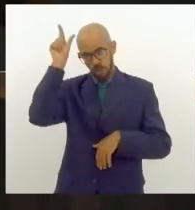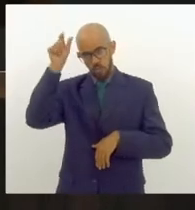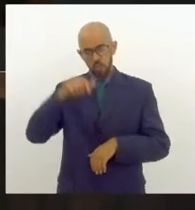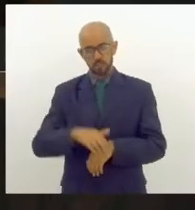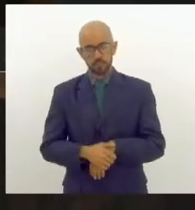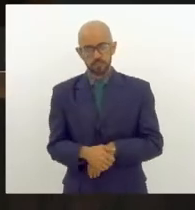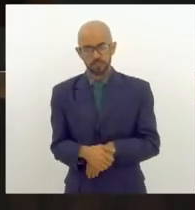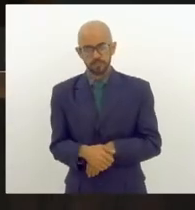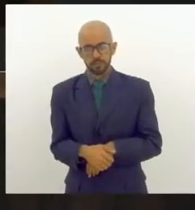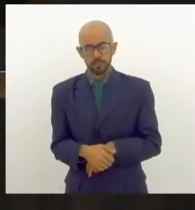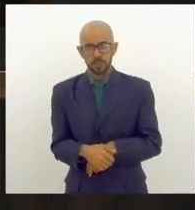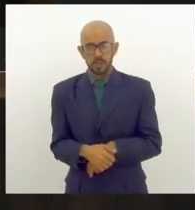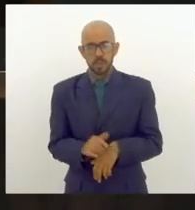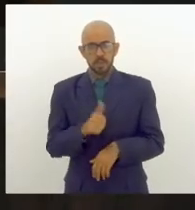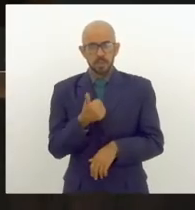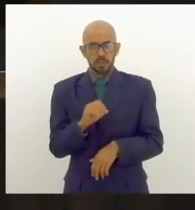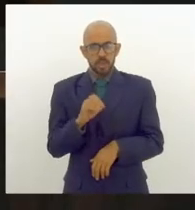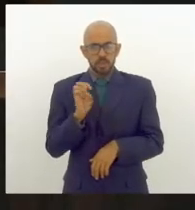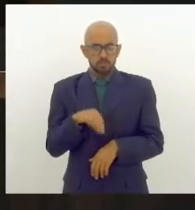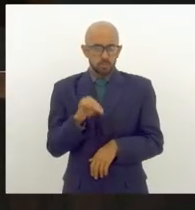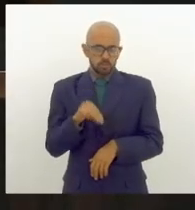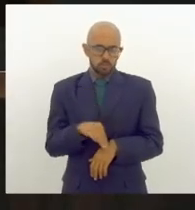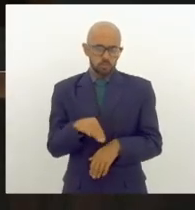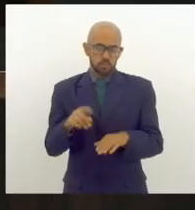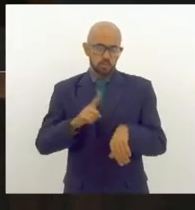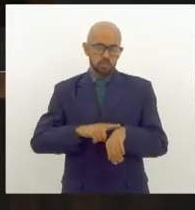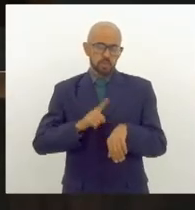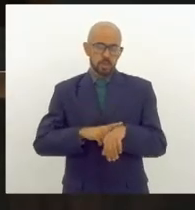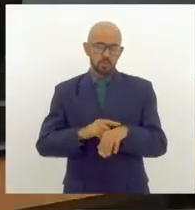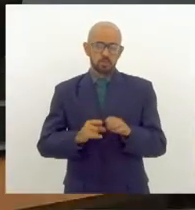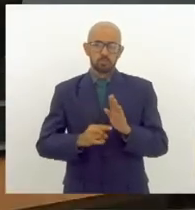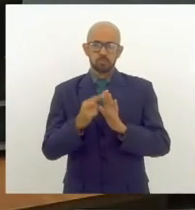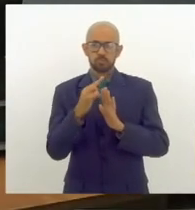Vossa Excelência dispõe de 10 minutos no tempo regimental.